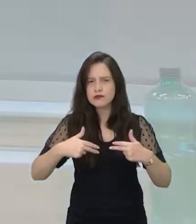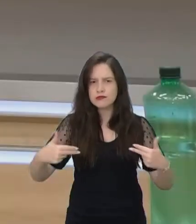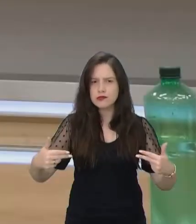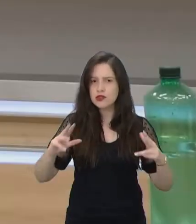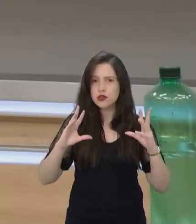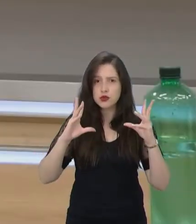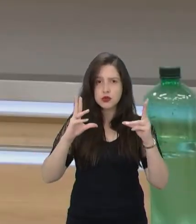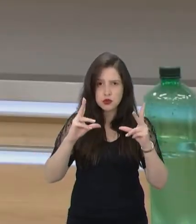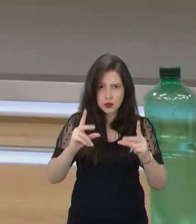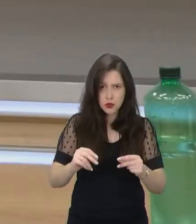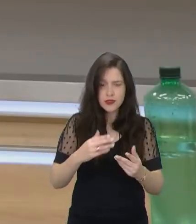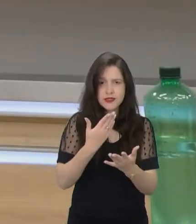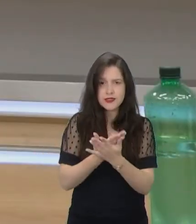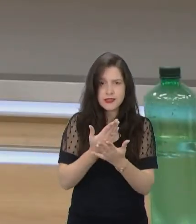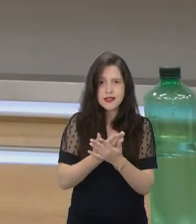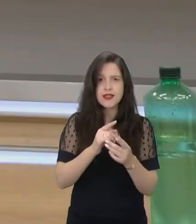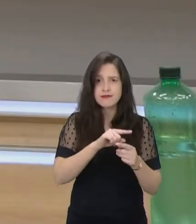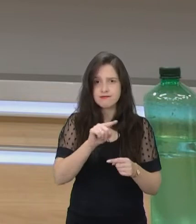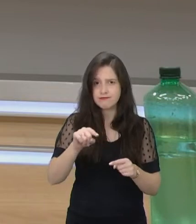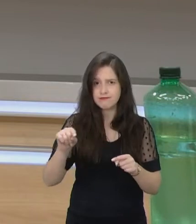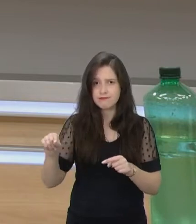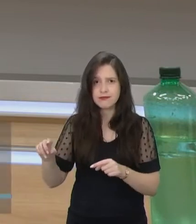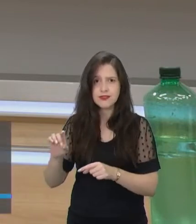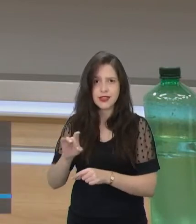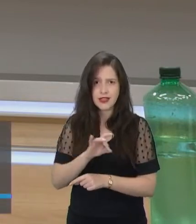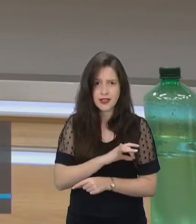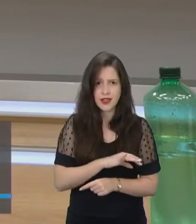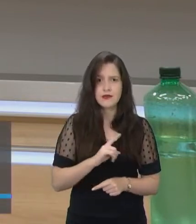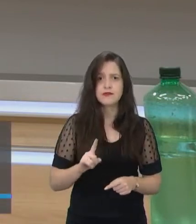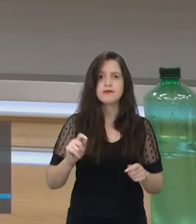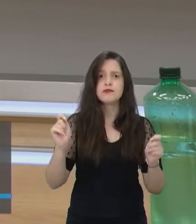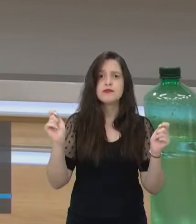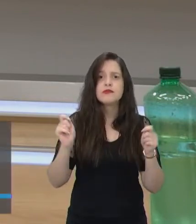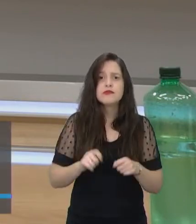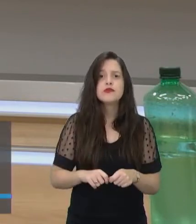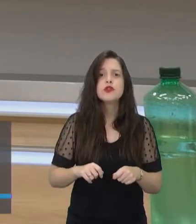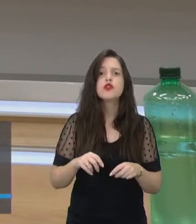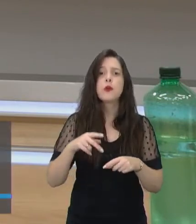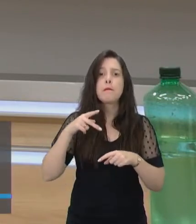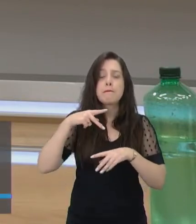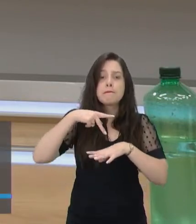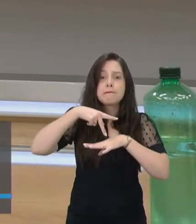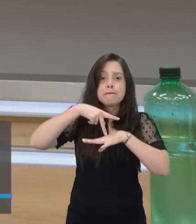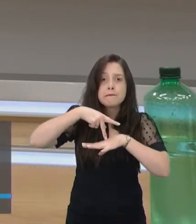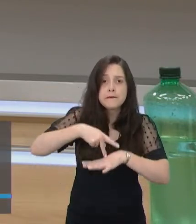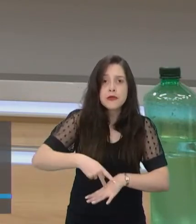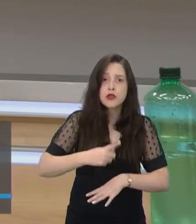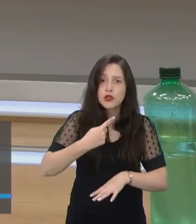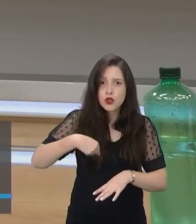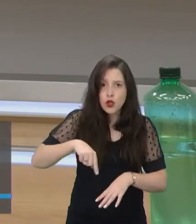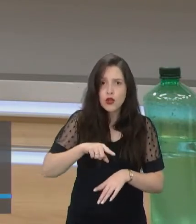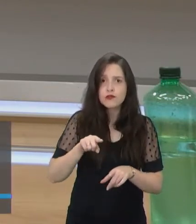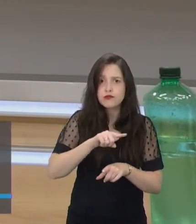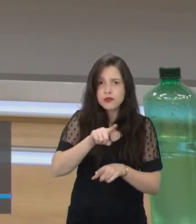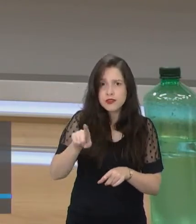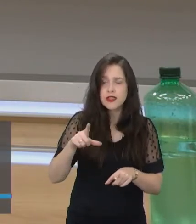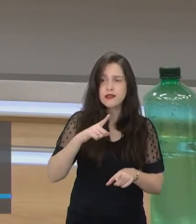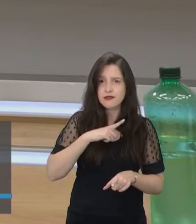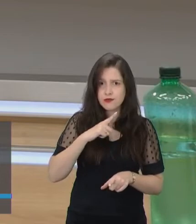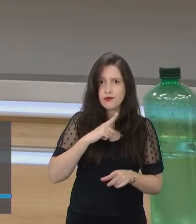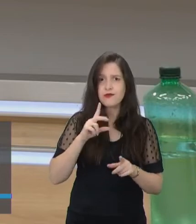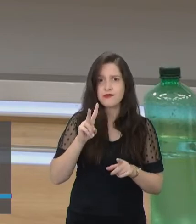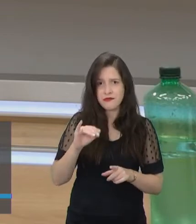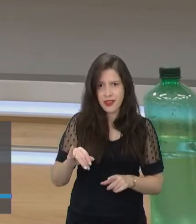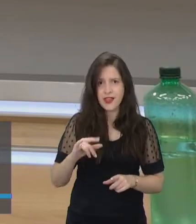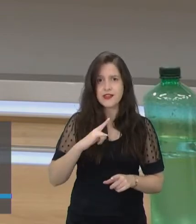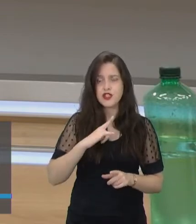todo o decorrer dessas aulas. Isso usando sempre criatividade, o protagonismo que nós temos e vocês vão ter e já estão